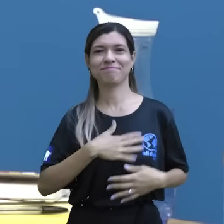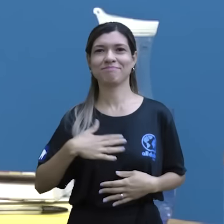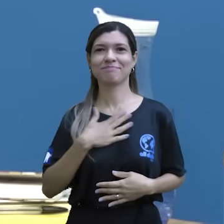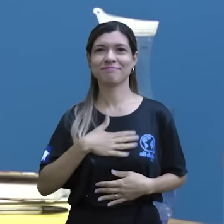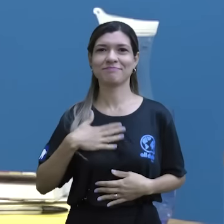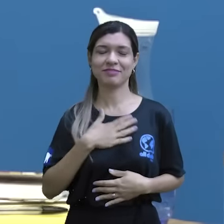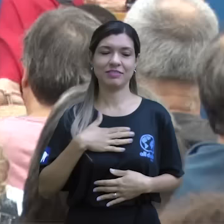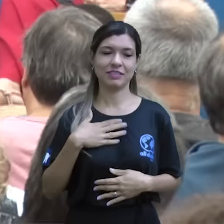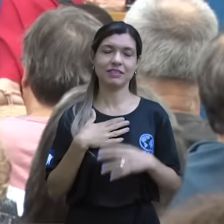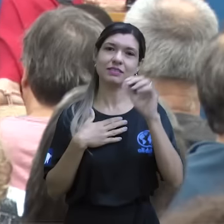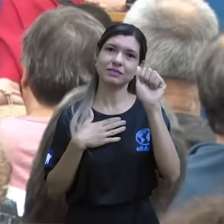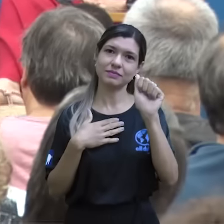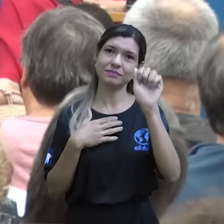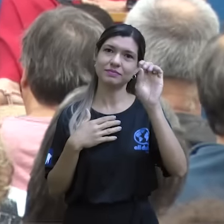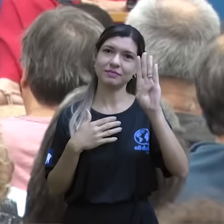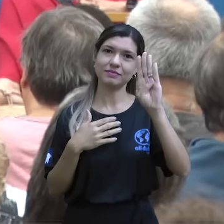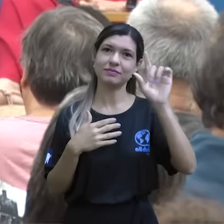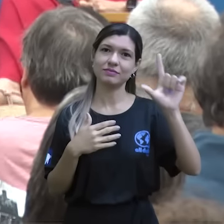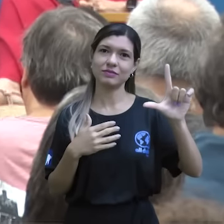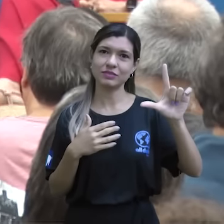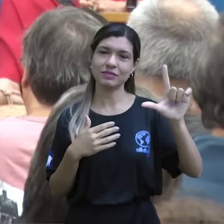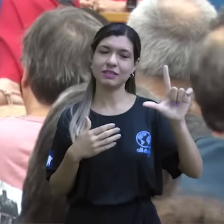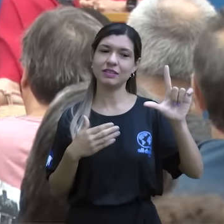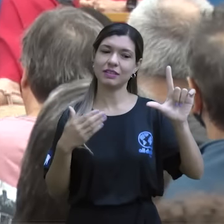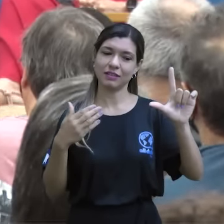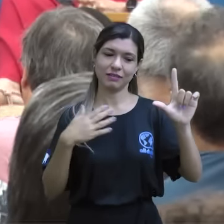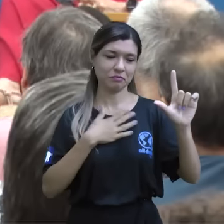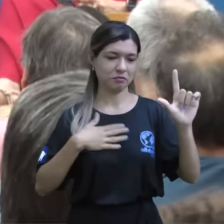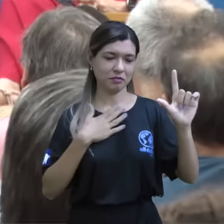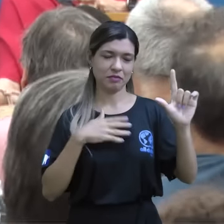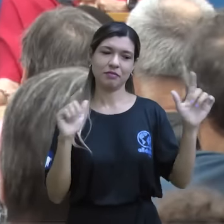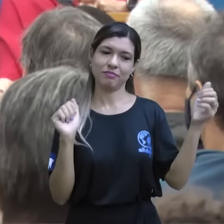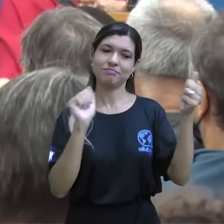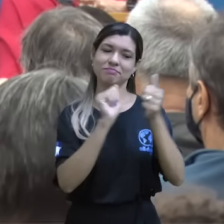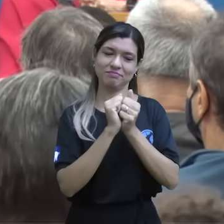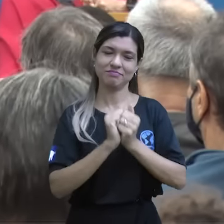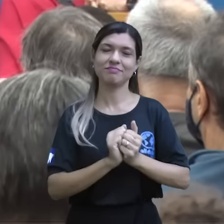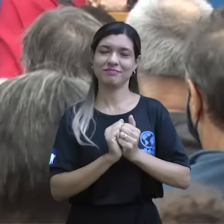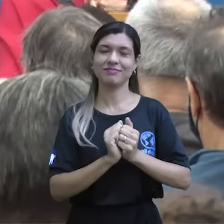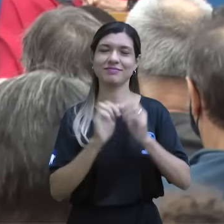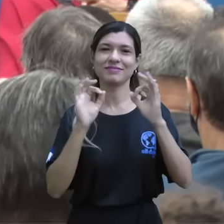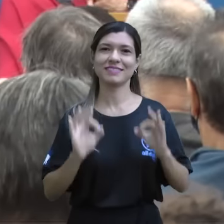conversar conosco e a Beatriz sobre o Lima Barreto. Eu queria começar